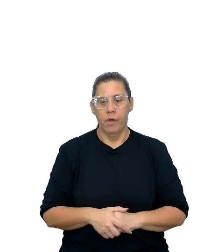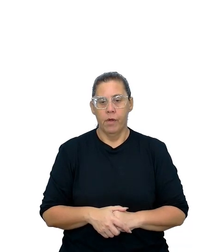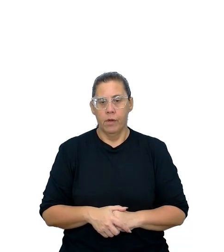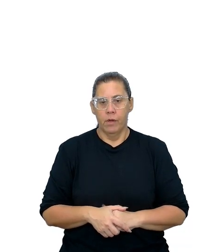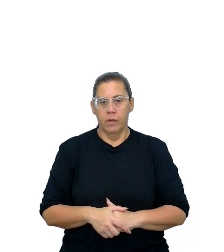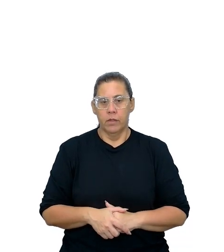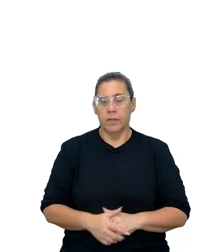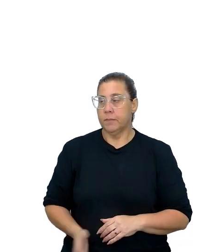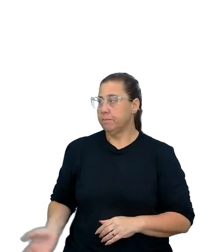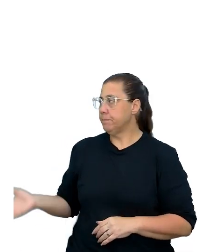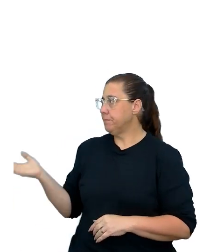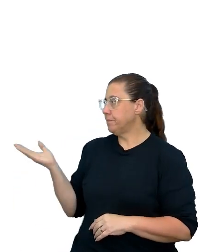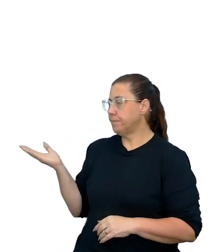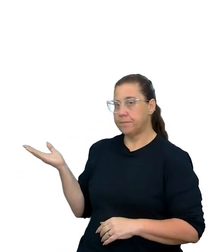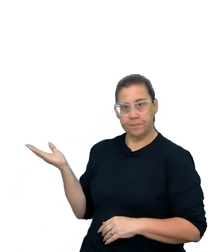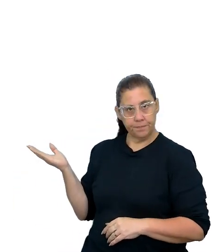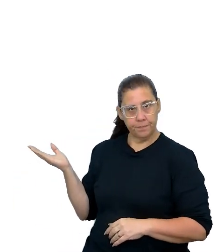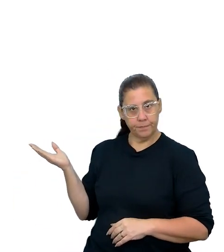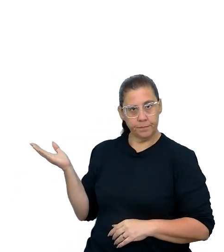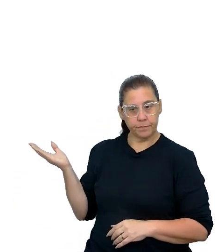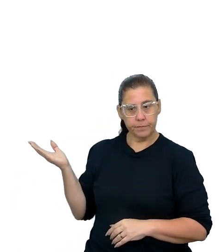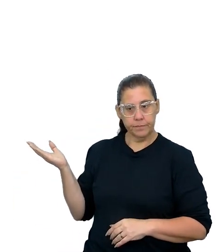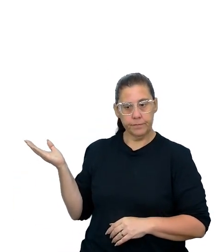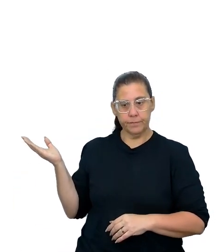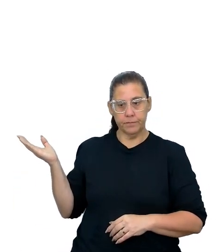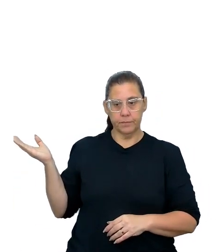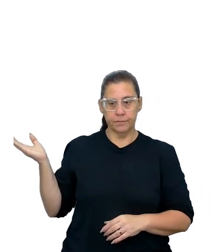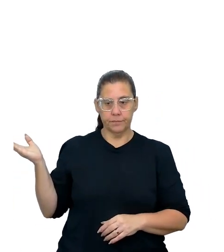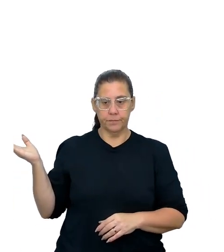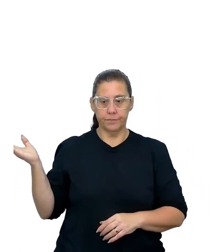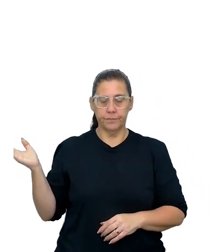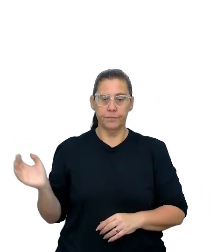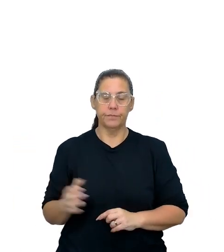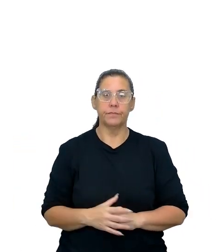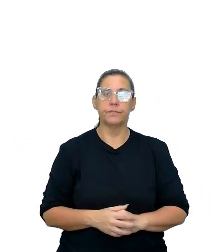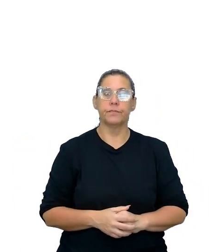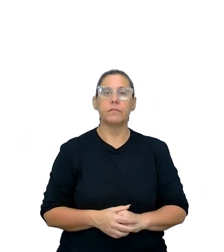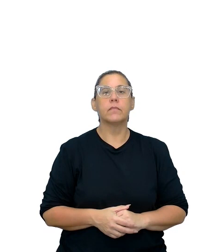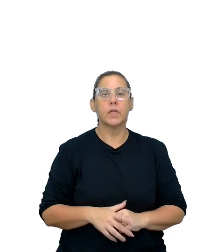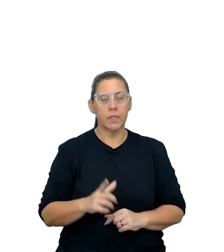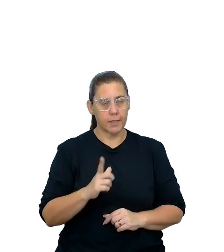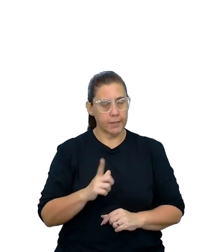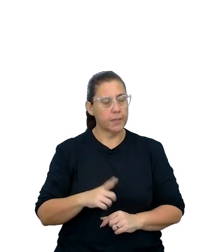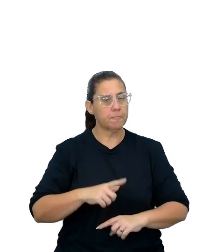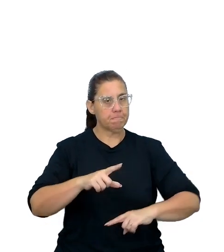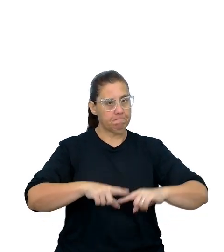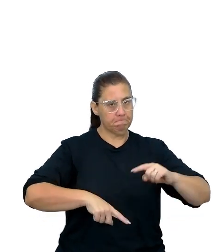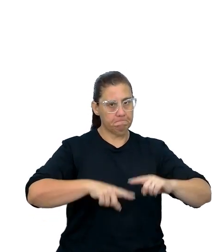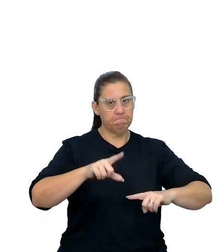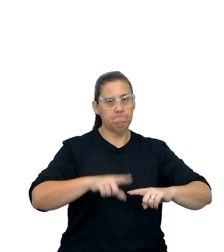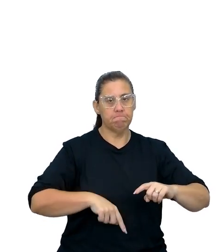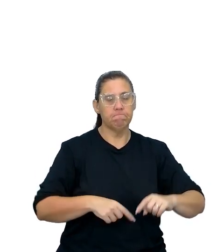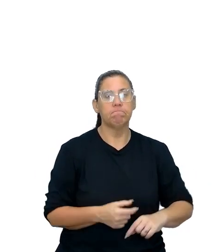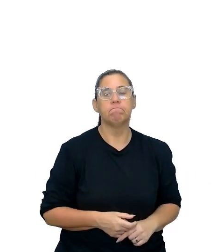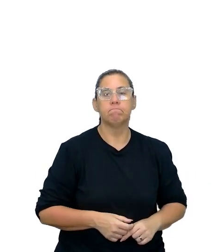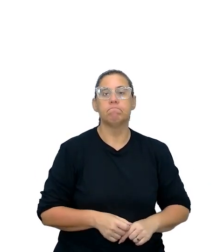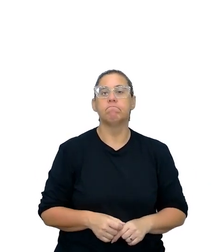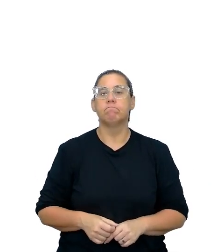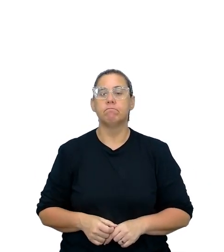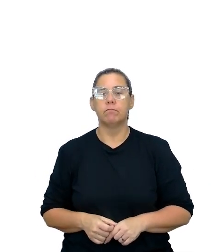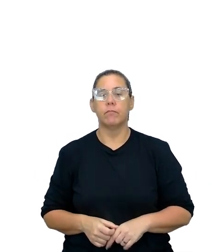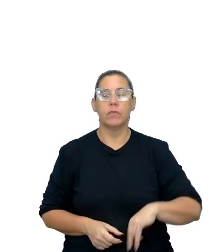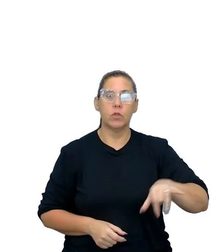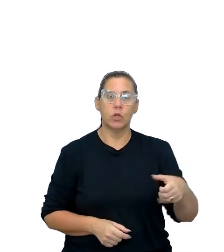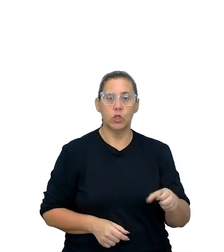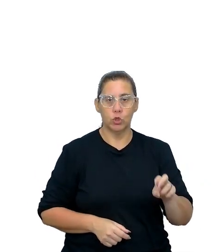Bom, aqui eu fiz o print da tela, aí conforme está no material, né? No caso aqui,